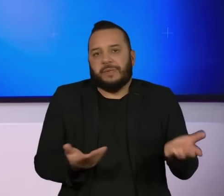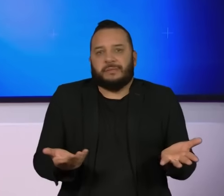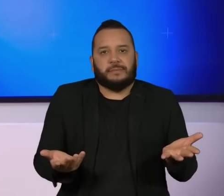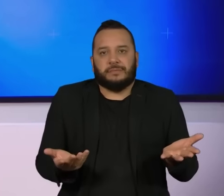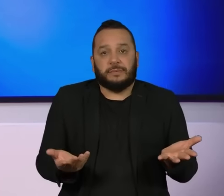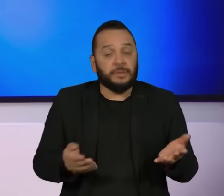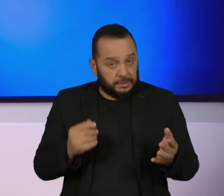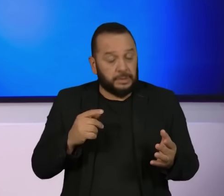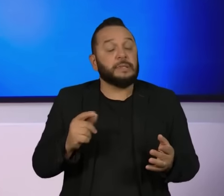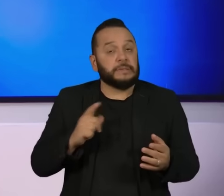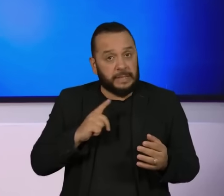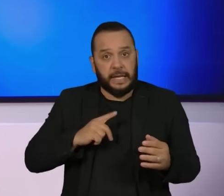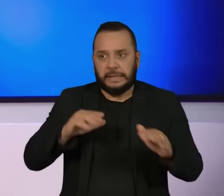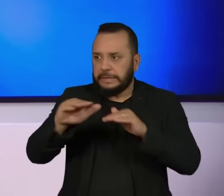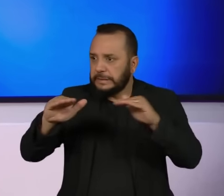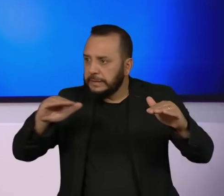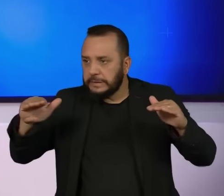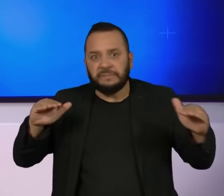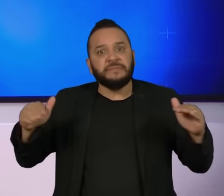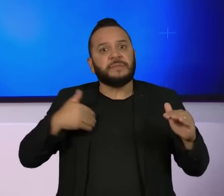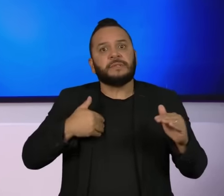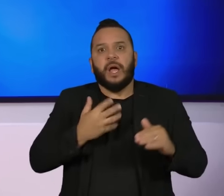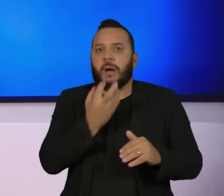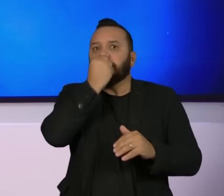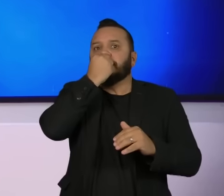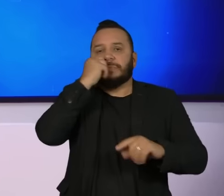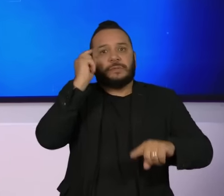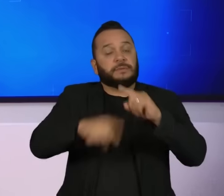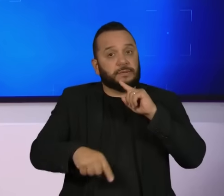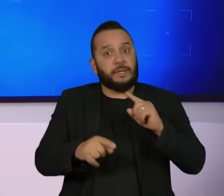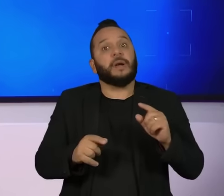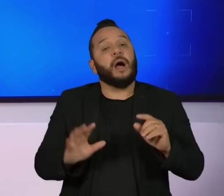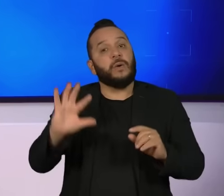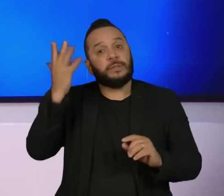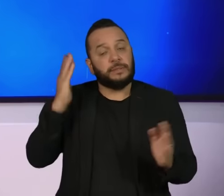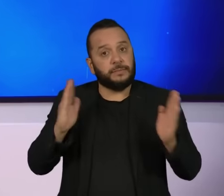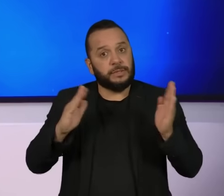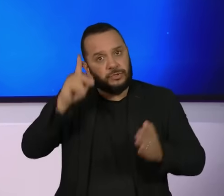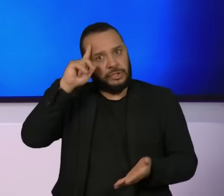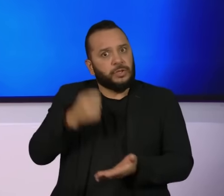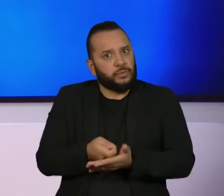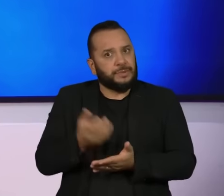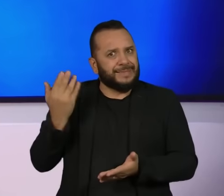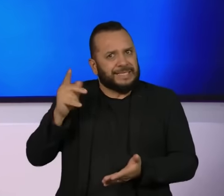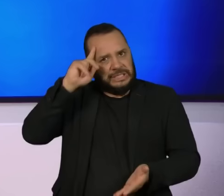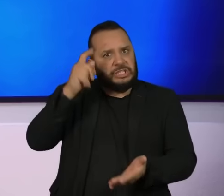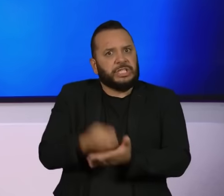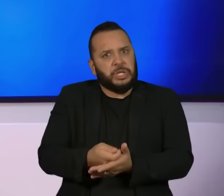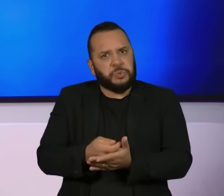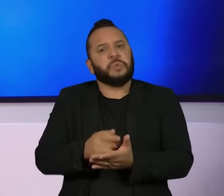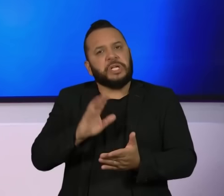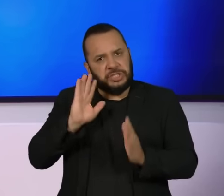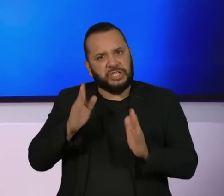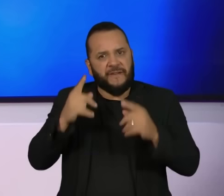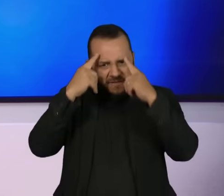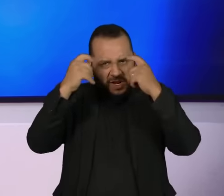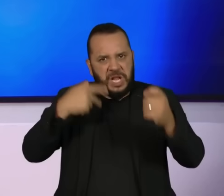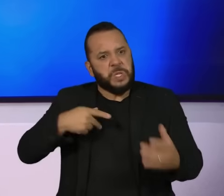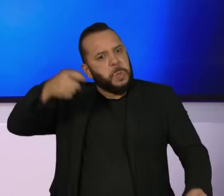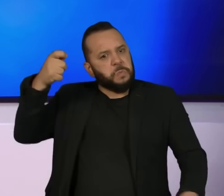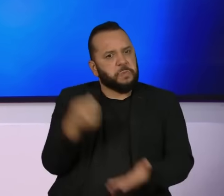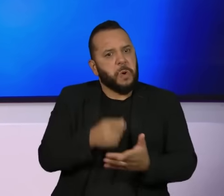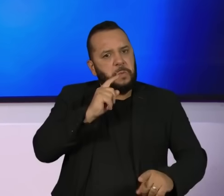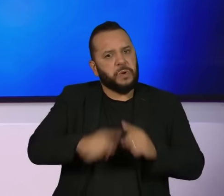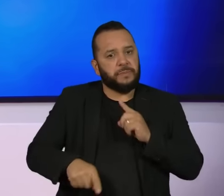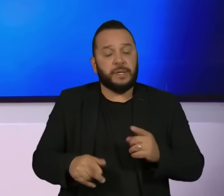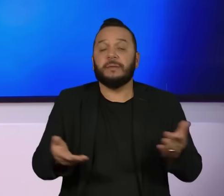de censura não é novo. Aconteceu durante a ditadura, mas aí, com o uso da força e da truculência, só que acontece também em